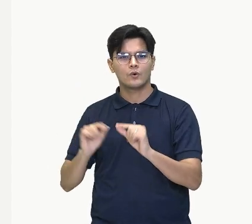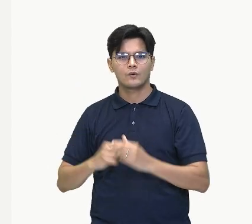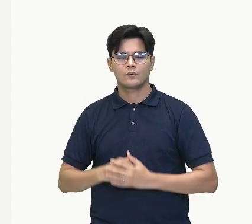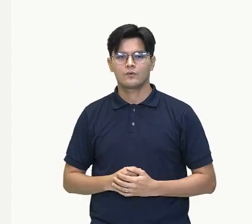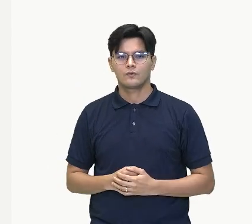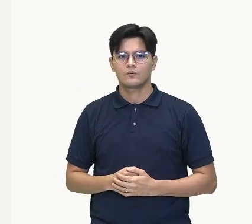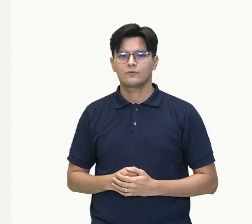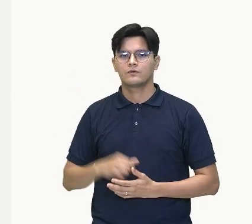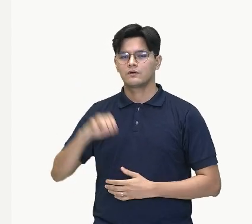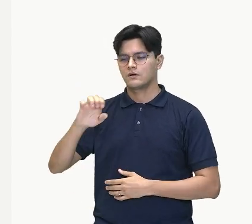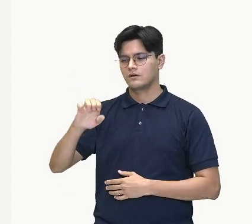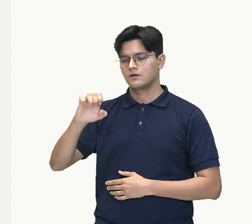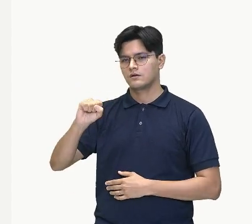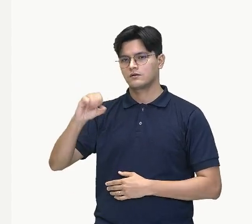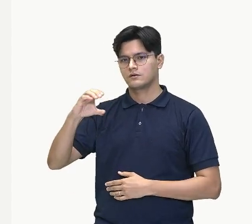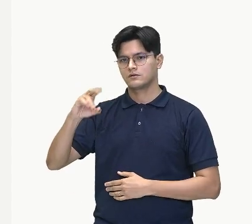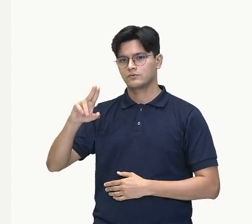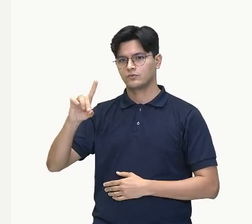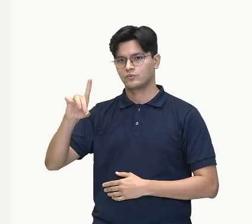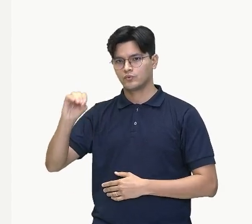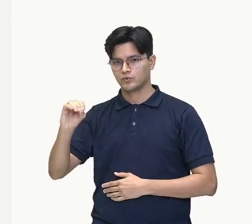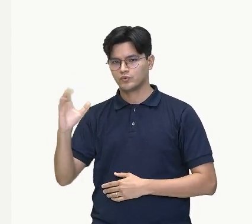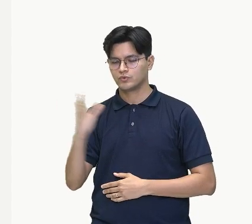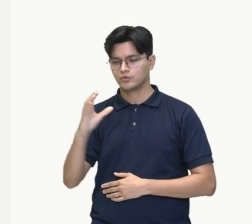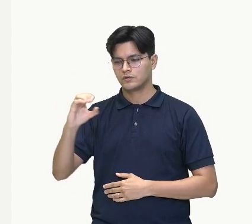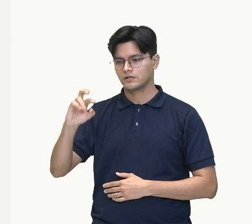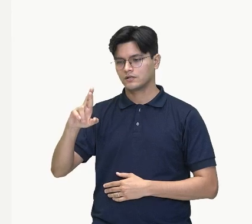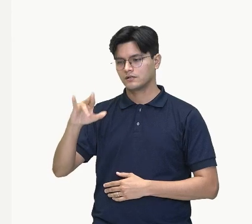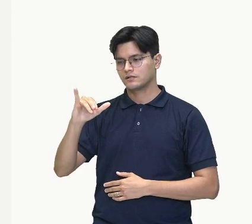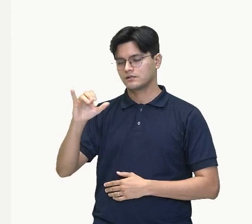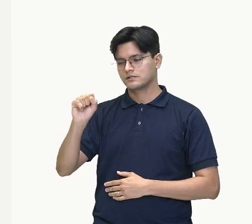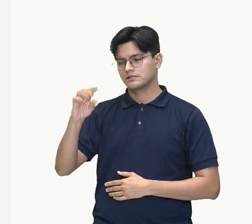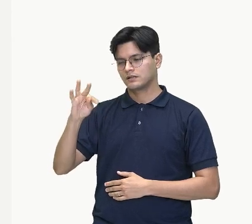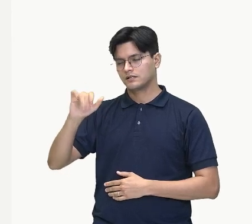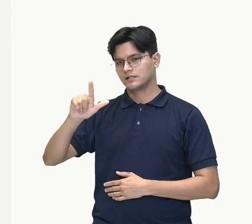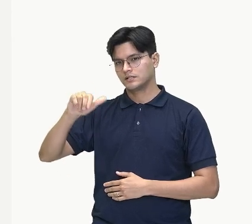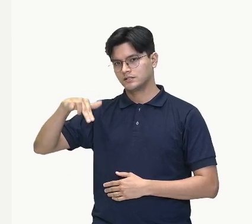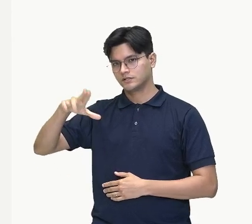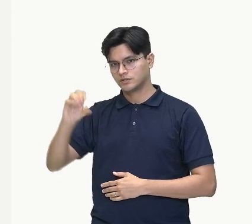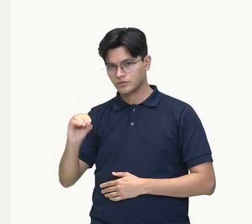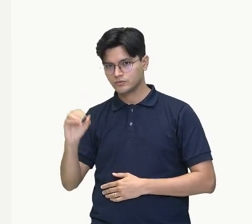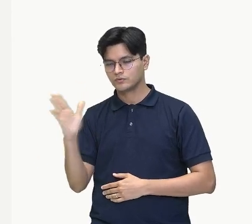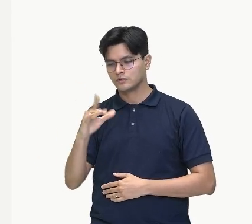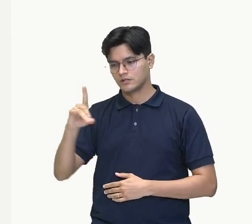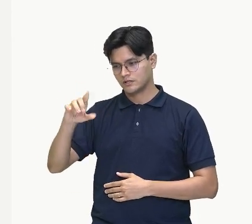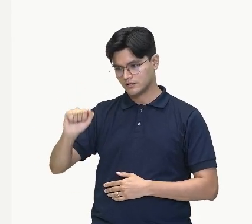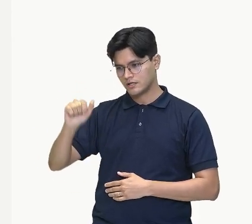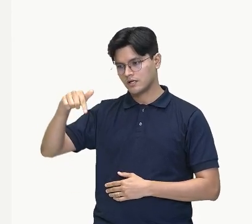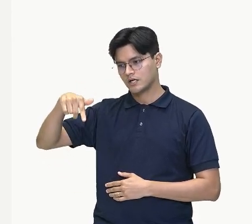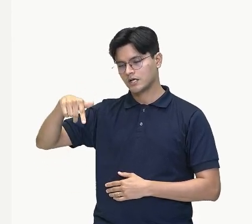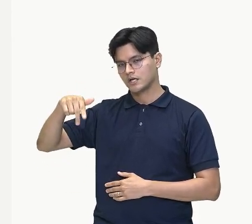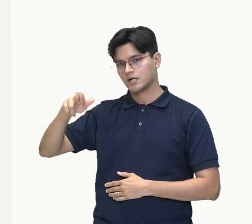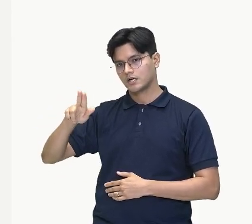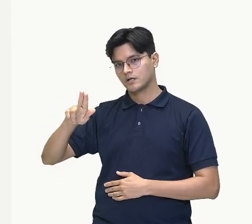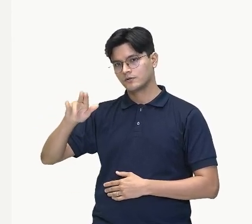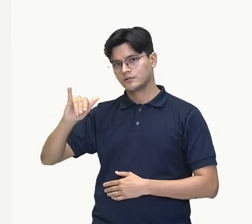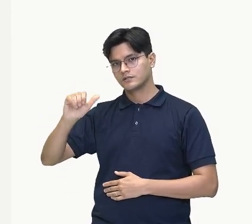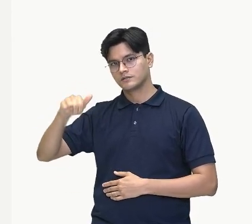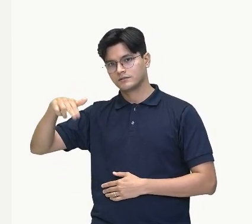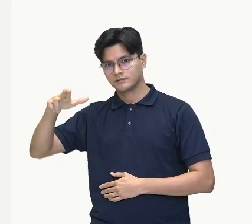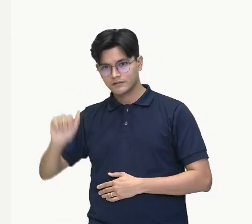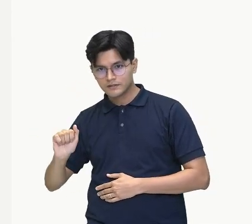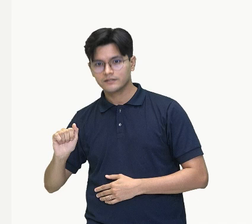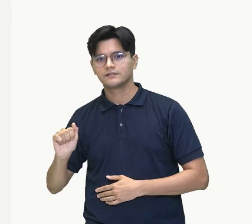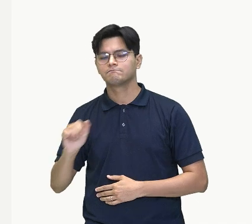no escudo cristalino da Guiana. E aí nós temos como exemplo de rios de águas escuras ou preta, nós temos